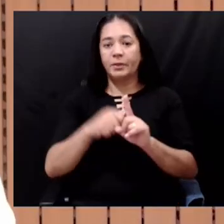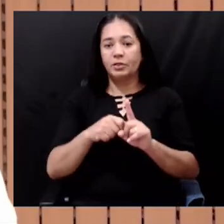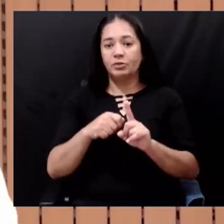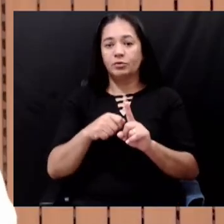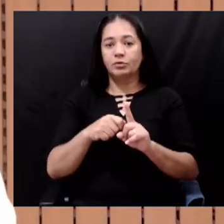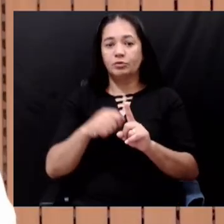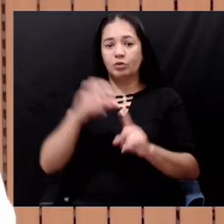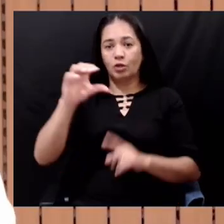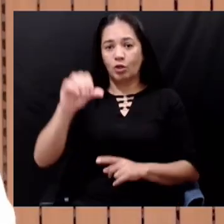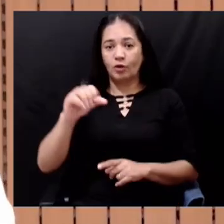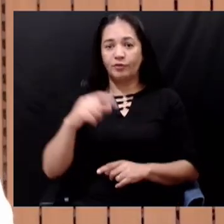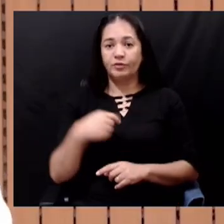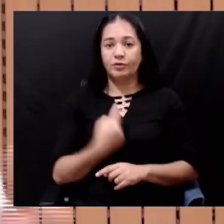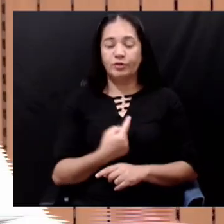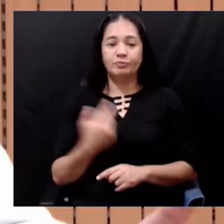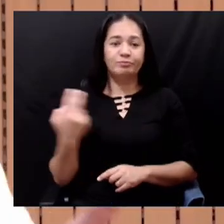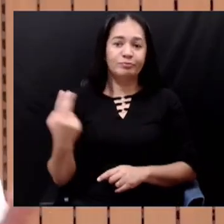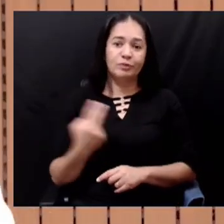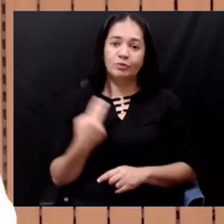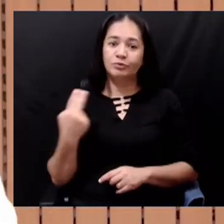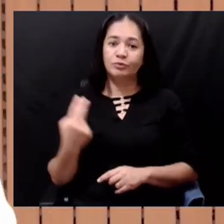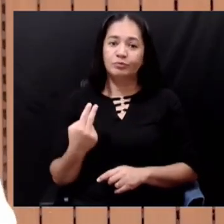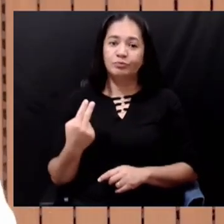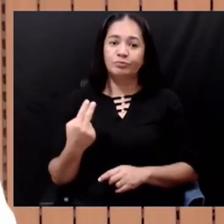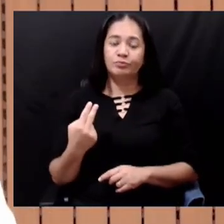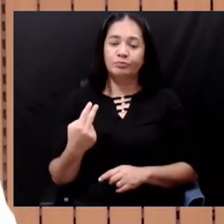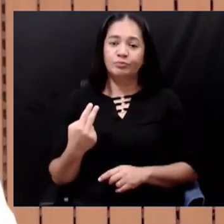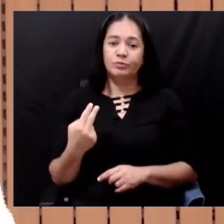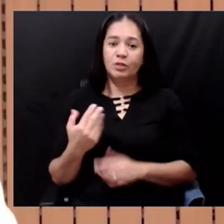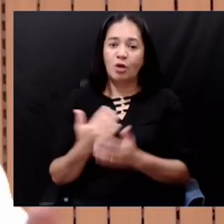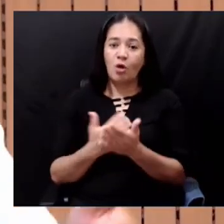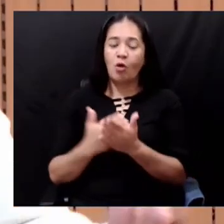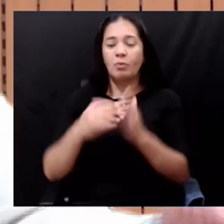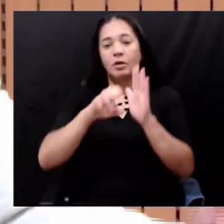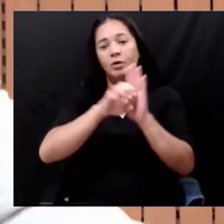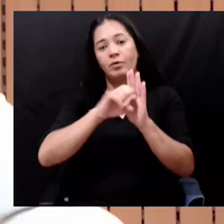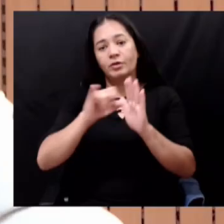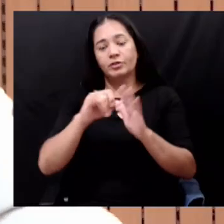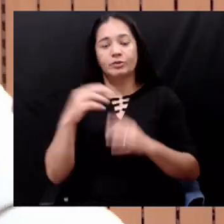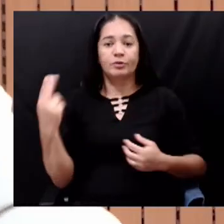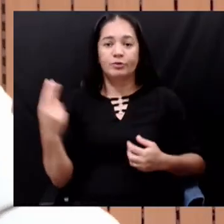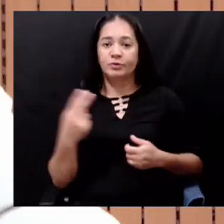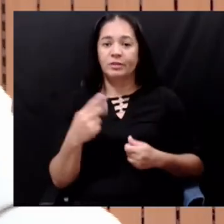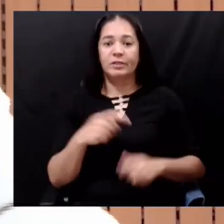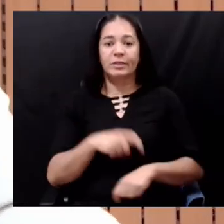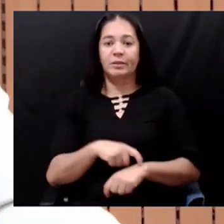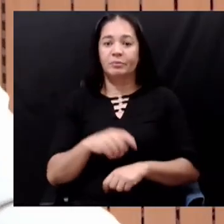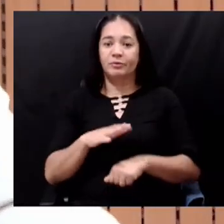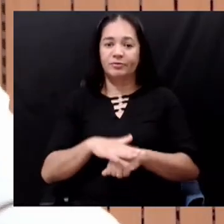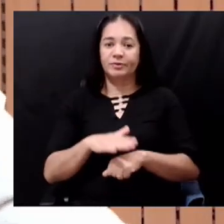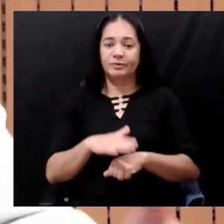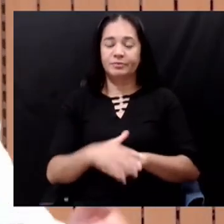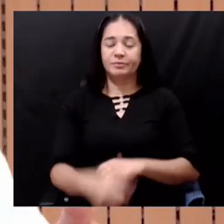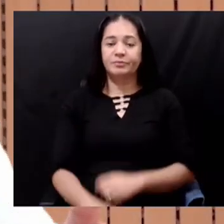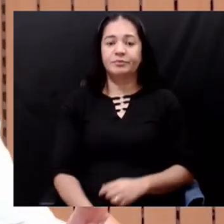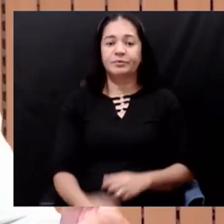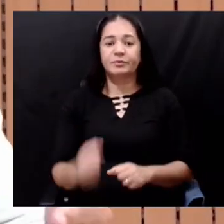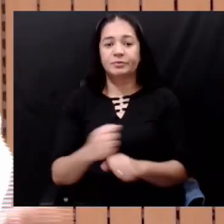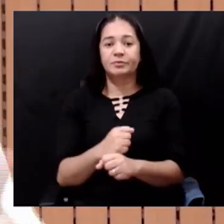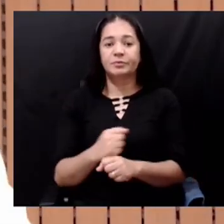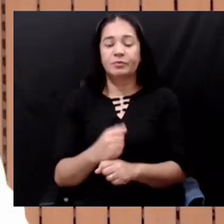cumprir o início do edital, não vamos conseguir fazer isso. Então, em 2025 serão 6